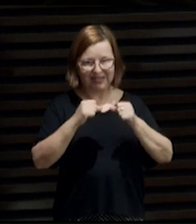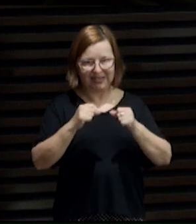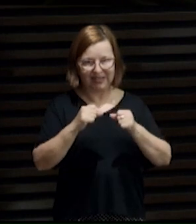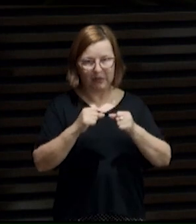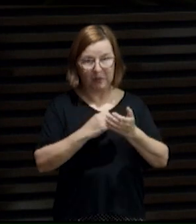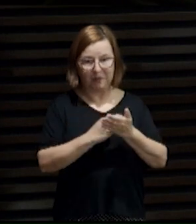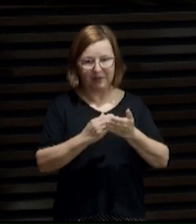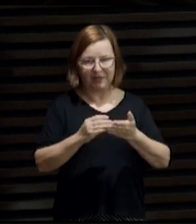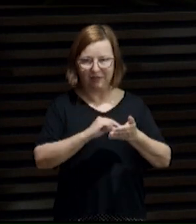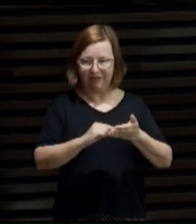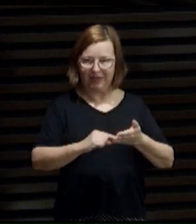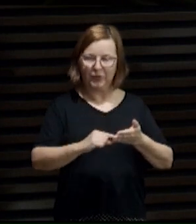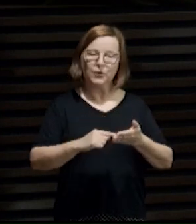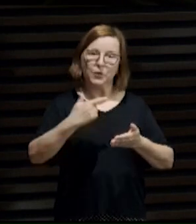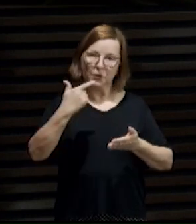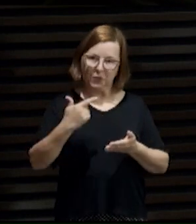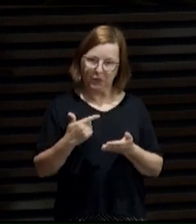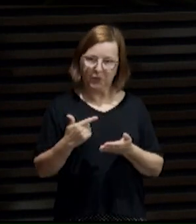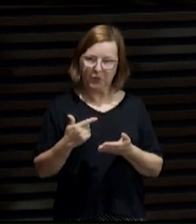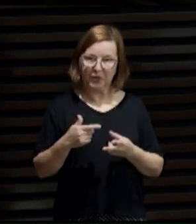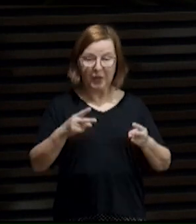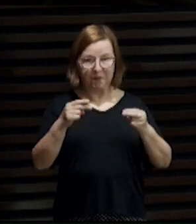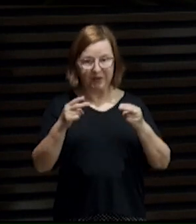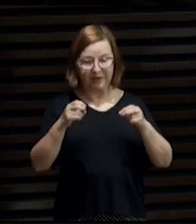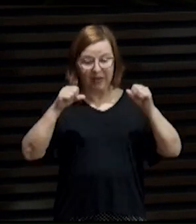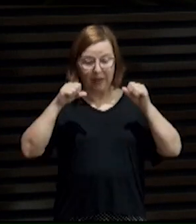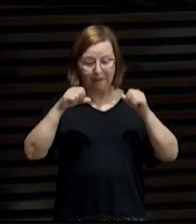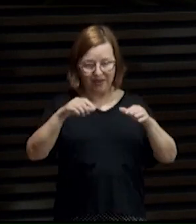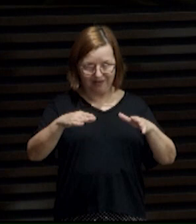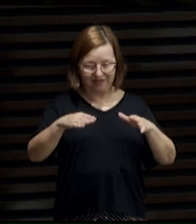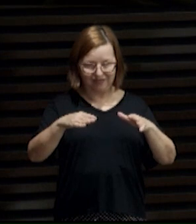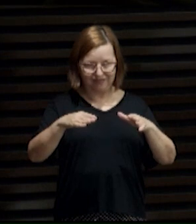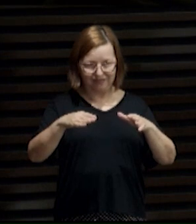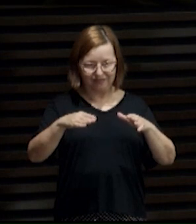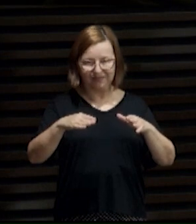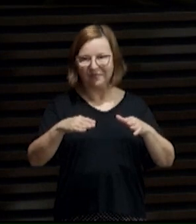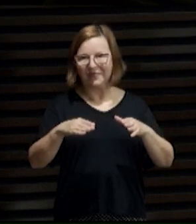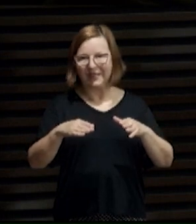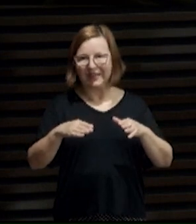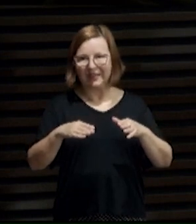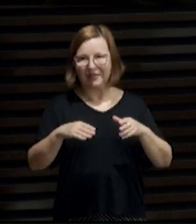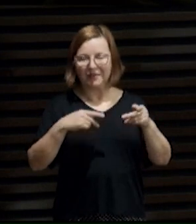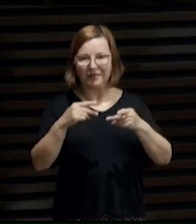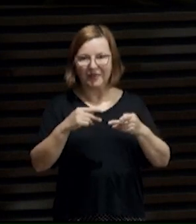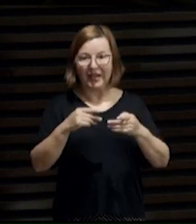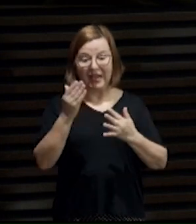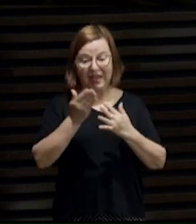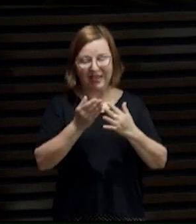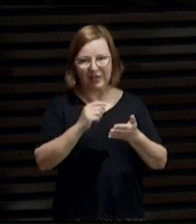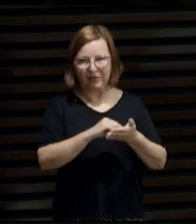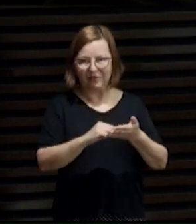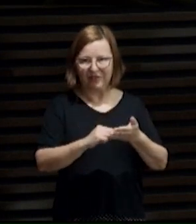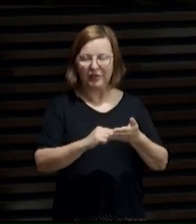e o verso 4 regulam. Percebam que as bênçãos da casa estão justamente entre o verso 2 e o verso 3. E